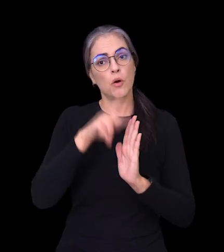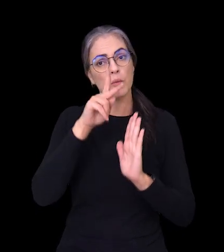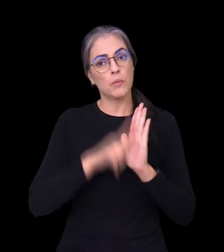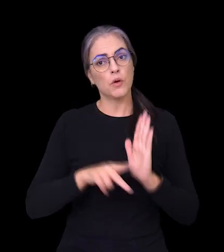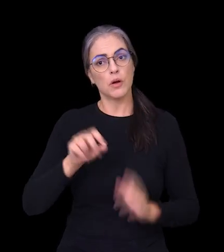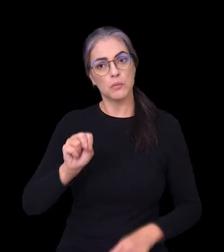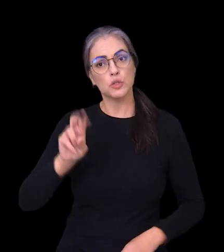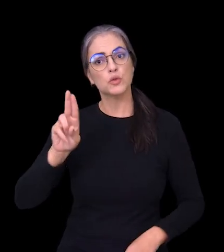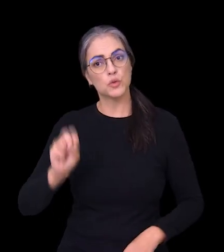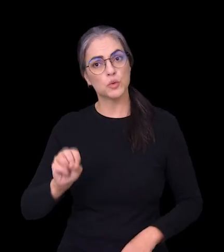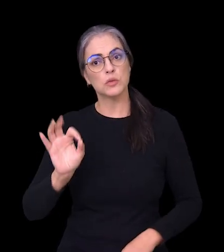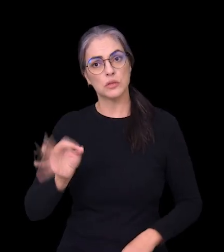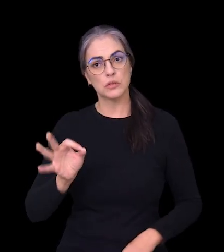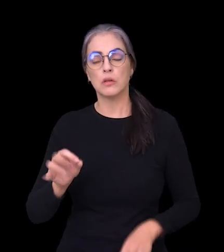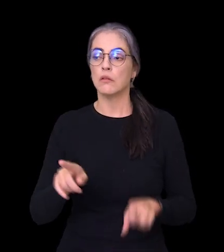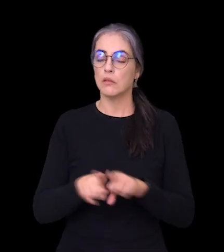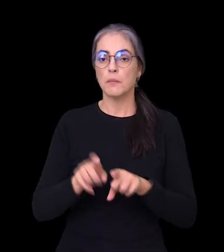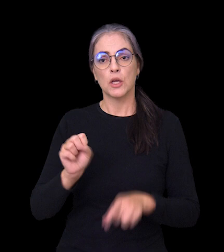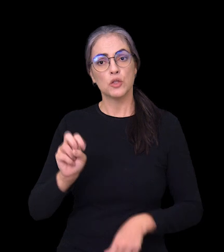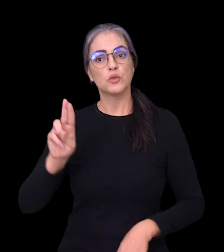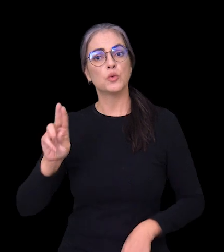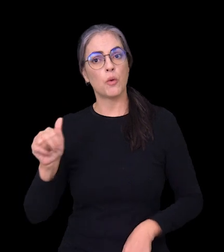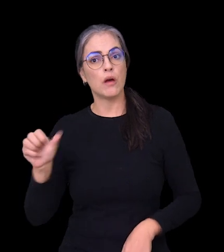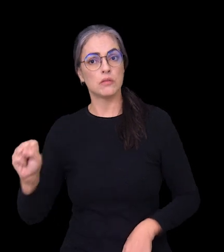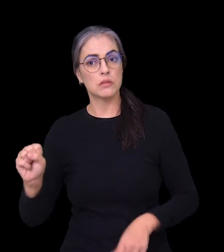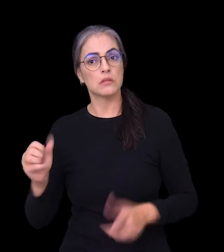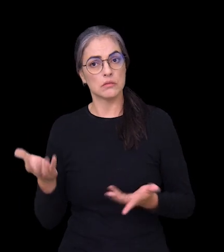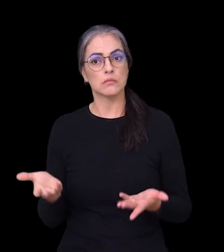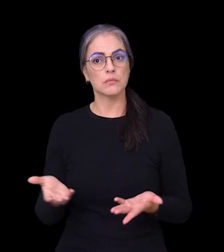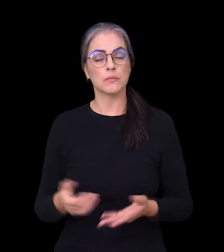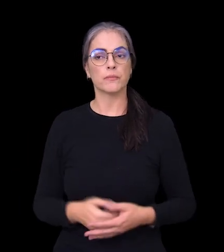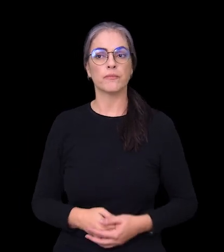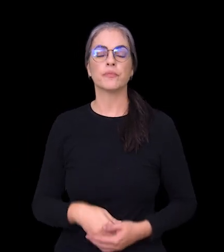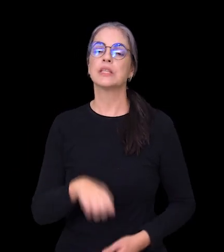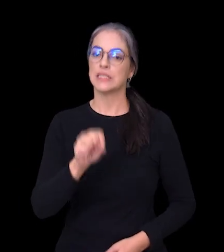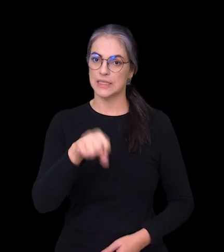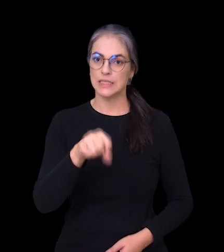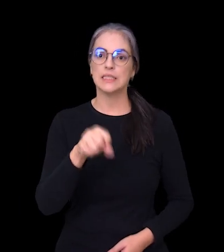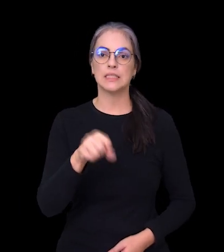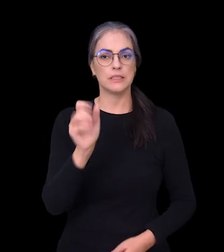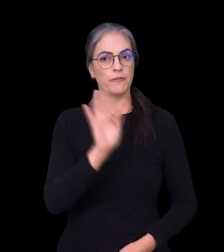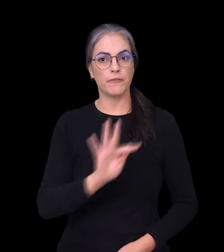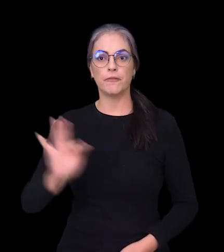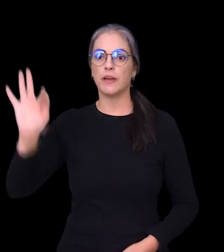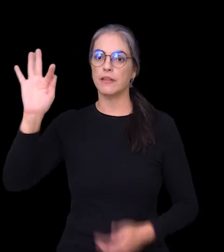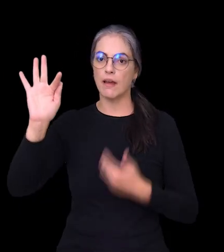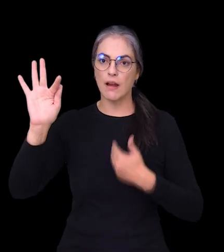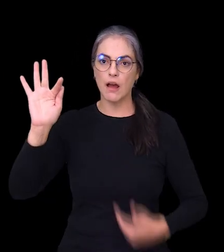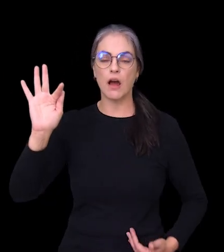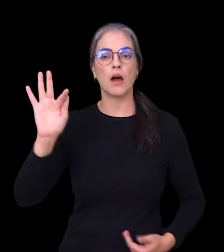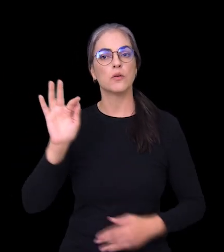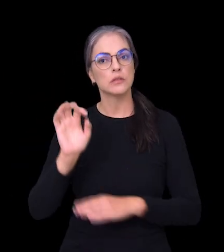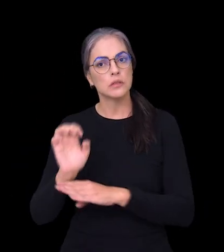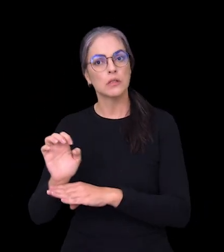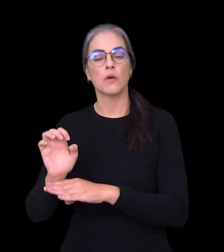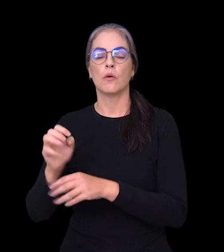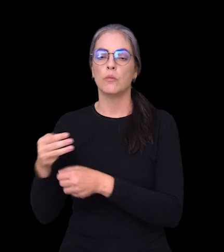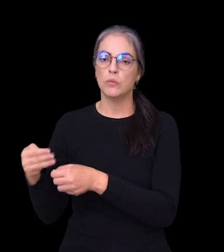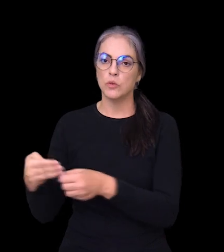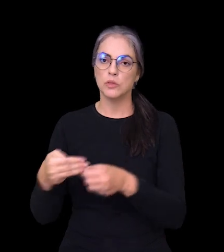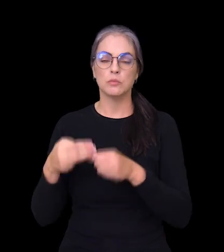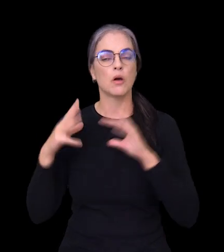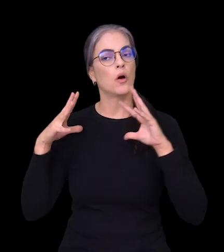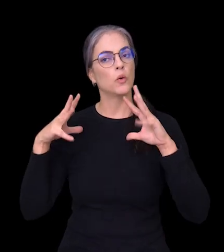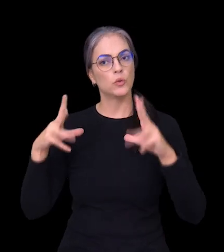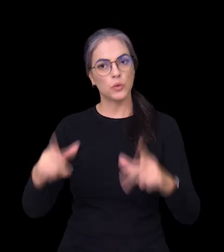de atendimento, o SUAS, por exemplo. Sim, aí também, ele é, né? Nos 3 níveis da federação, né? Sim. Tanto governo federal,